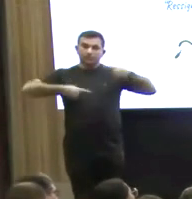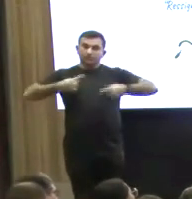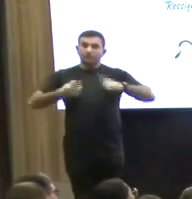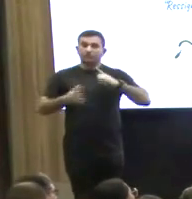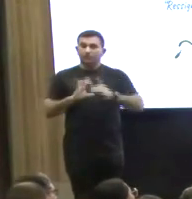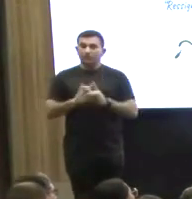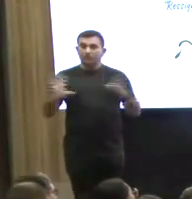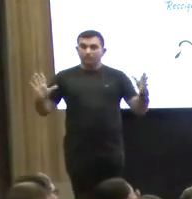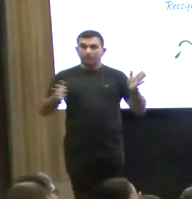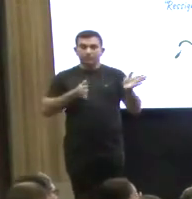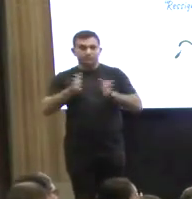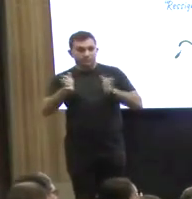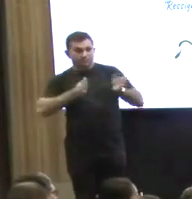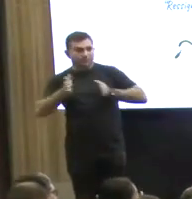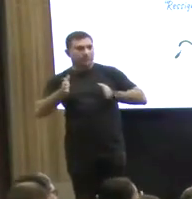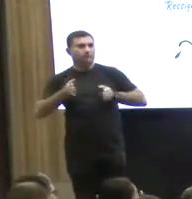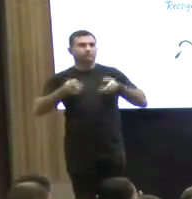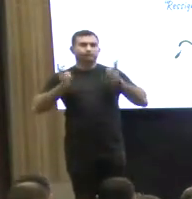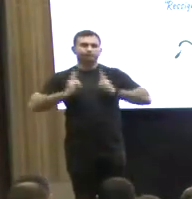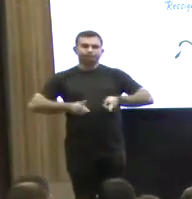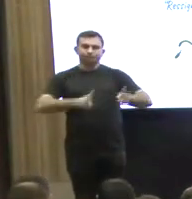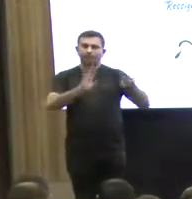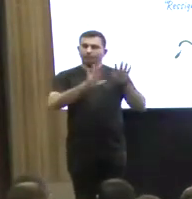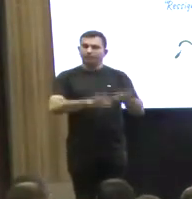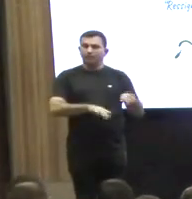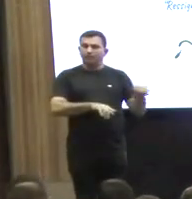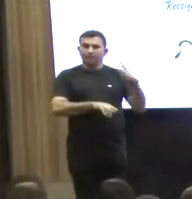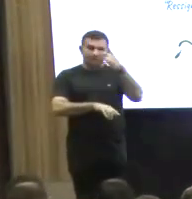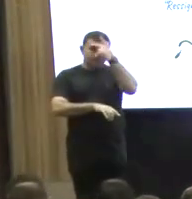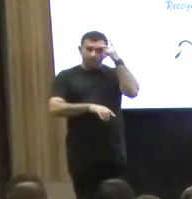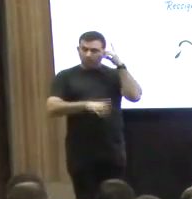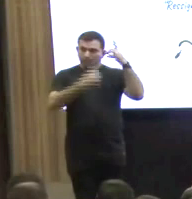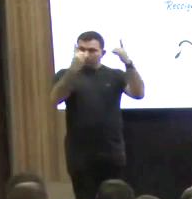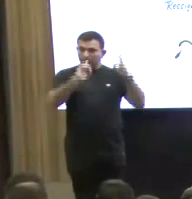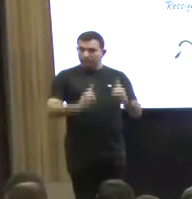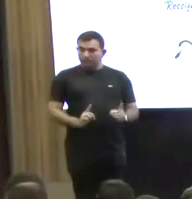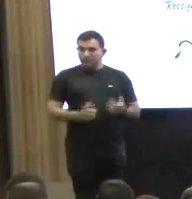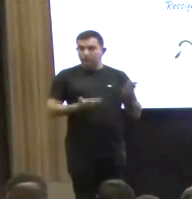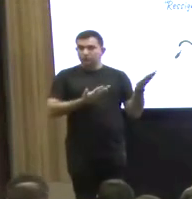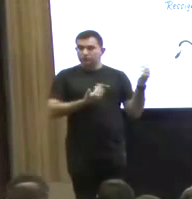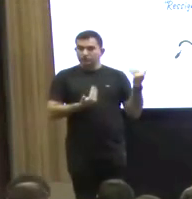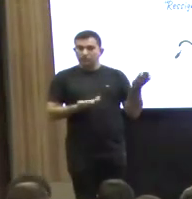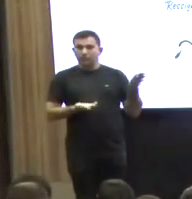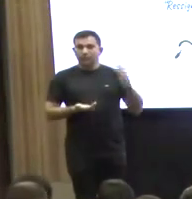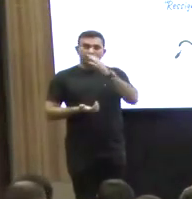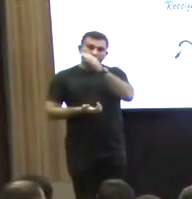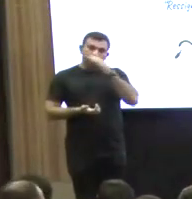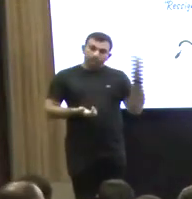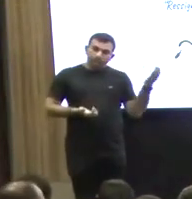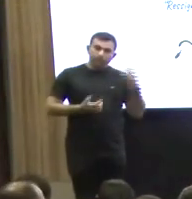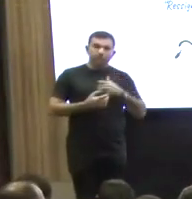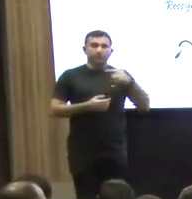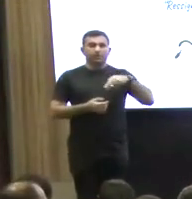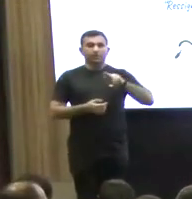acesso, permanência e sucesso, né, e êxito da população de pessoas com deficiência, jovens e adultos,